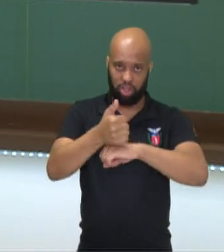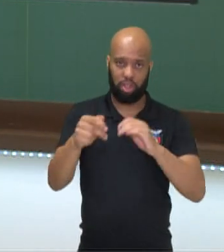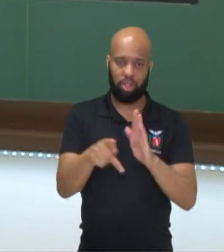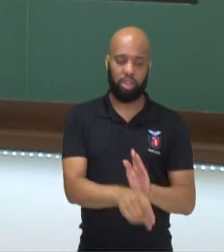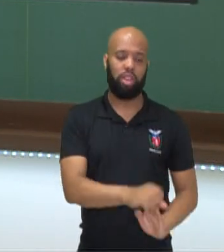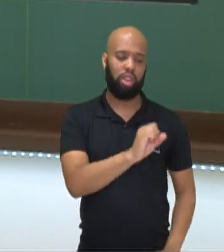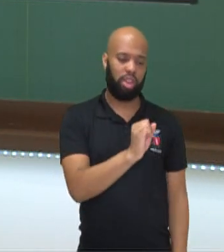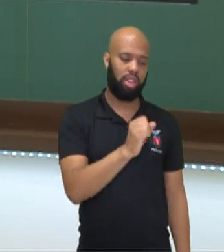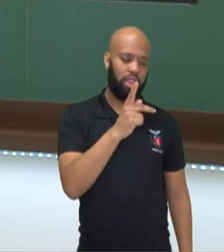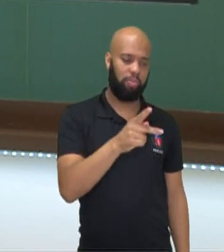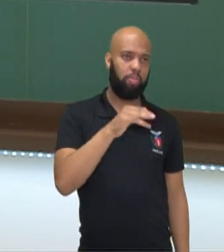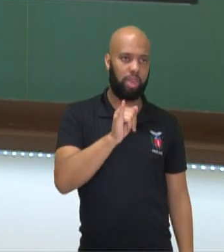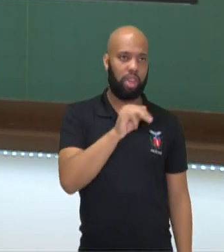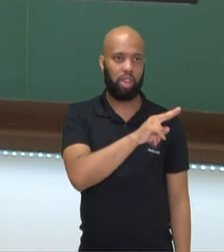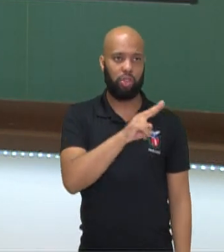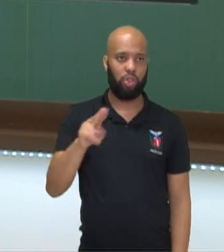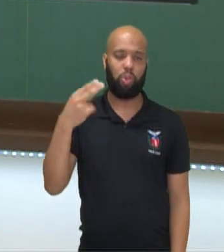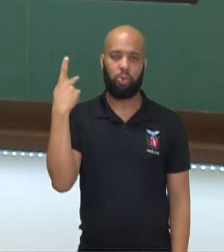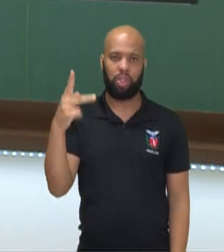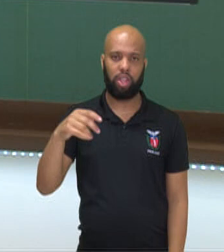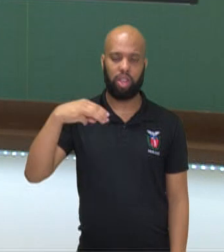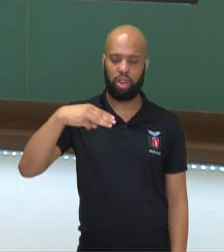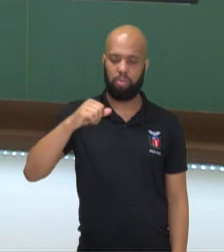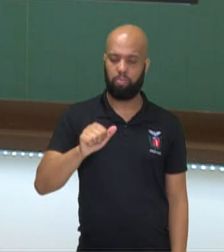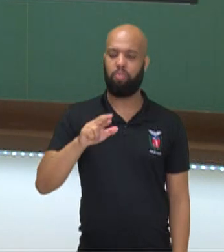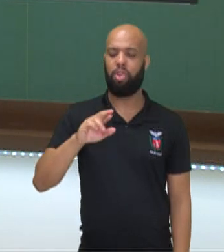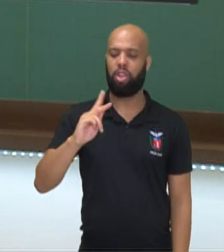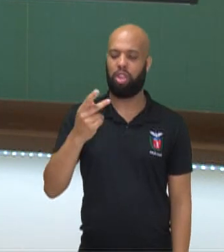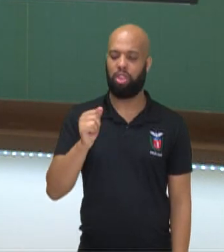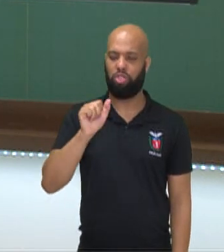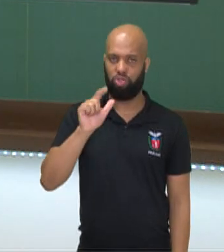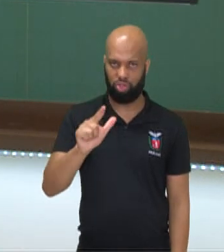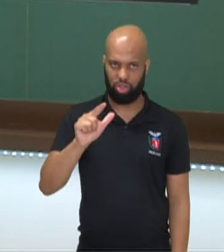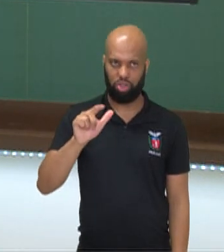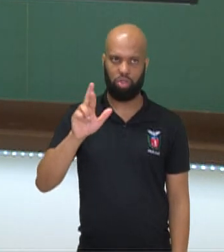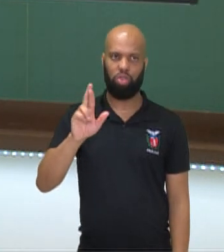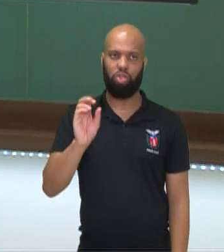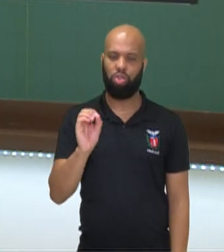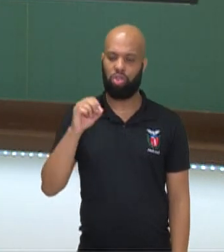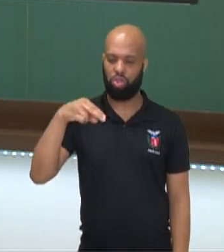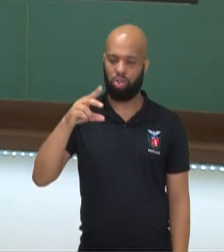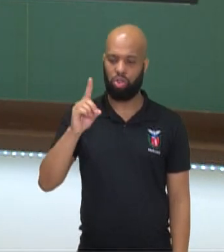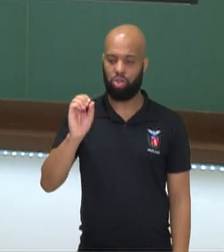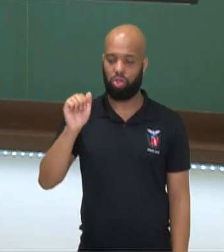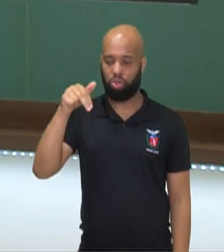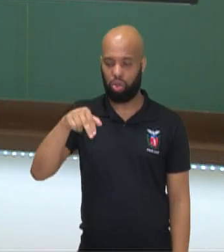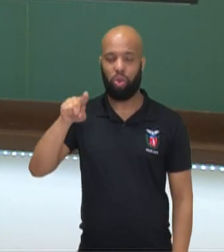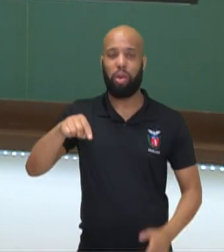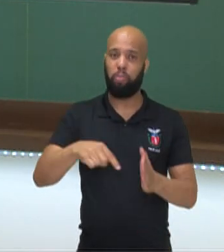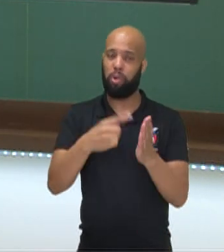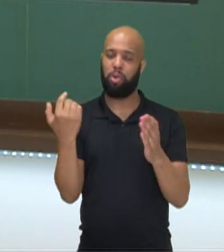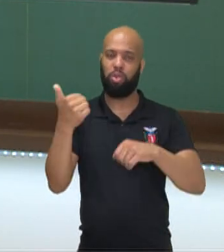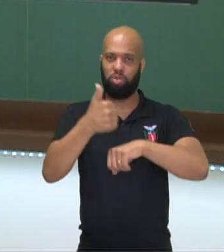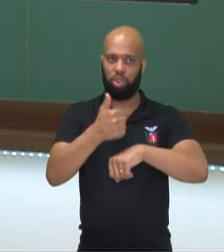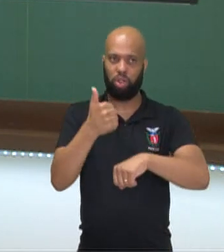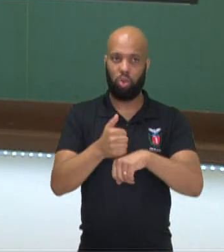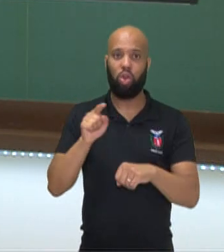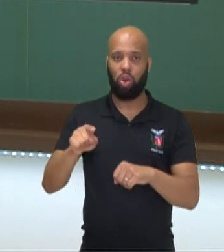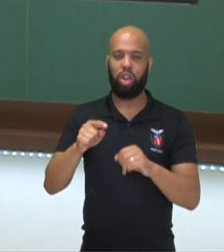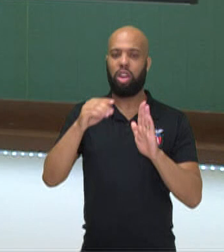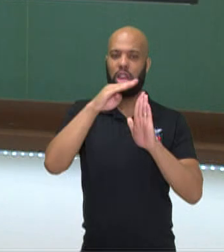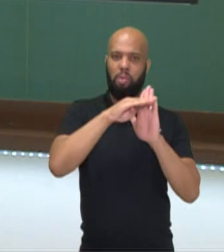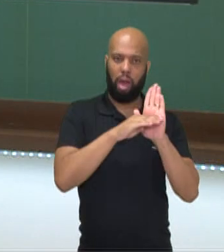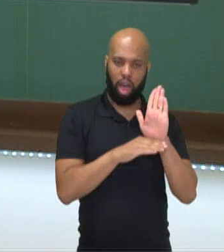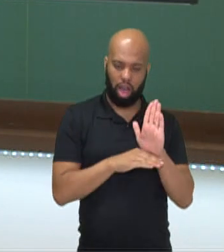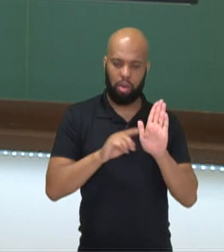do SPI e que deu as diretrizes aí para essa política de ação do SPI foi o